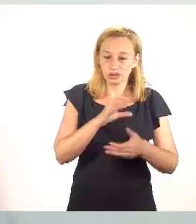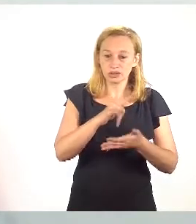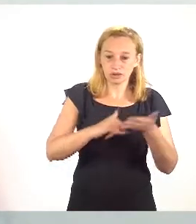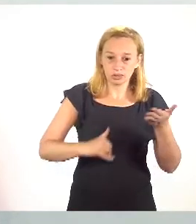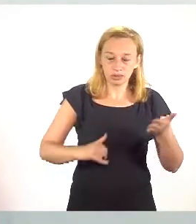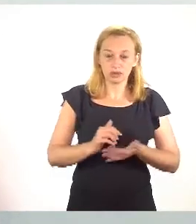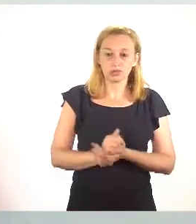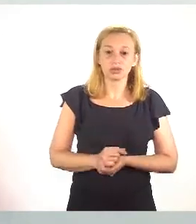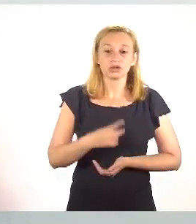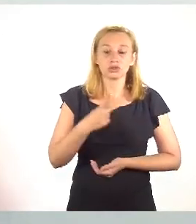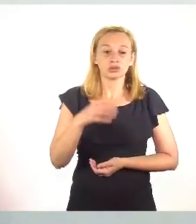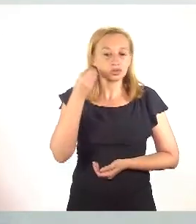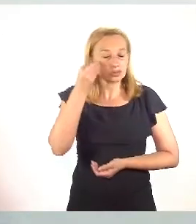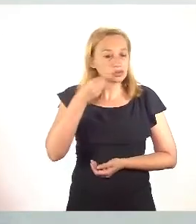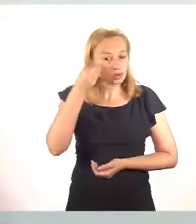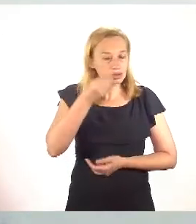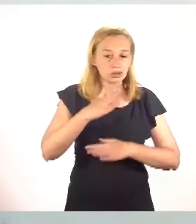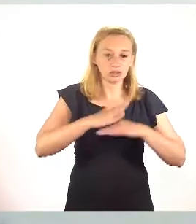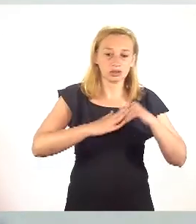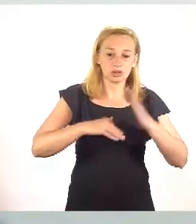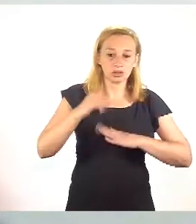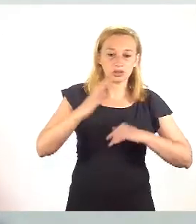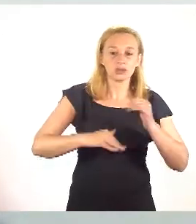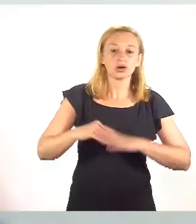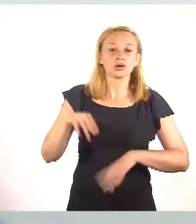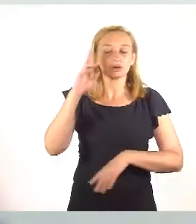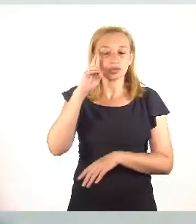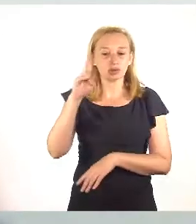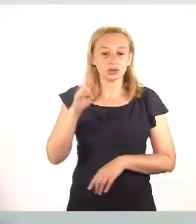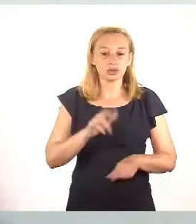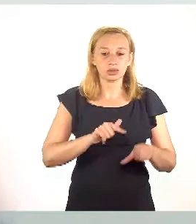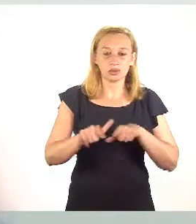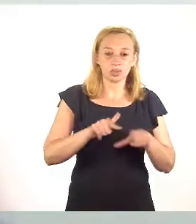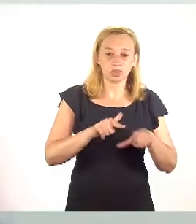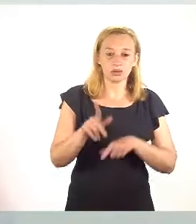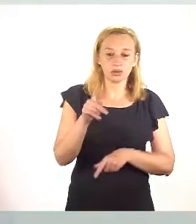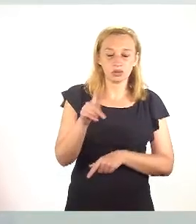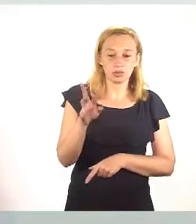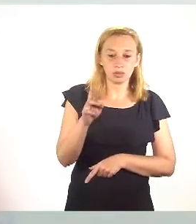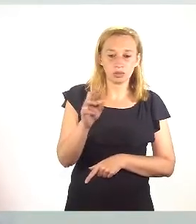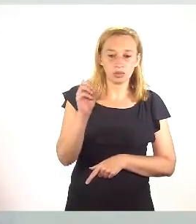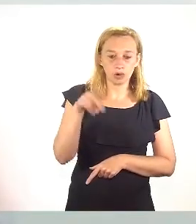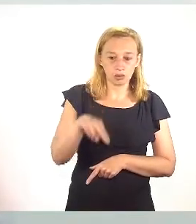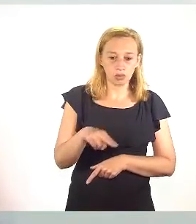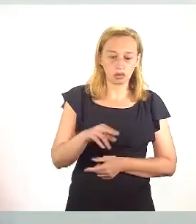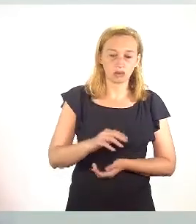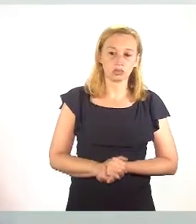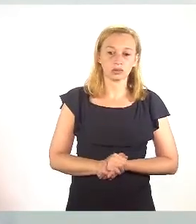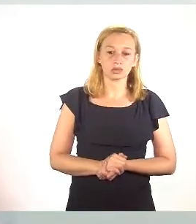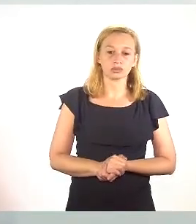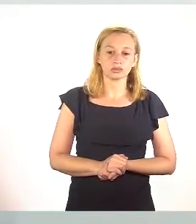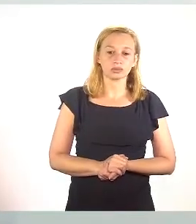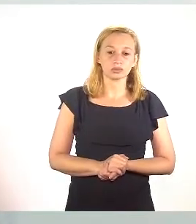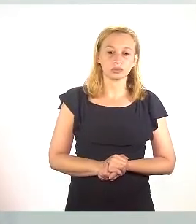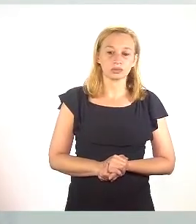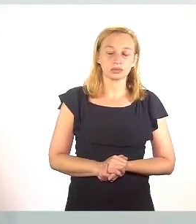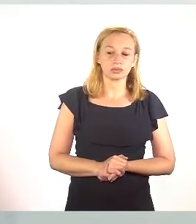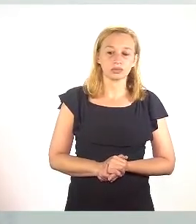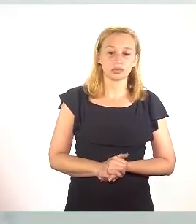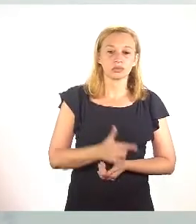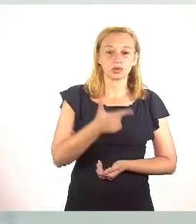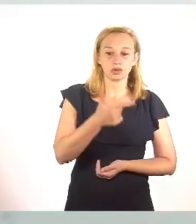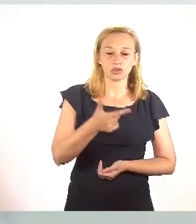profissional. O senhor trabalhou no PROCON, está lá no seu currículo, de